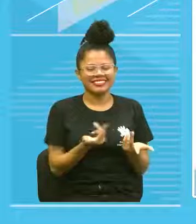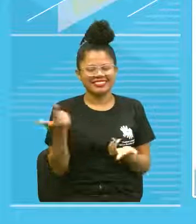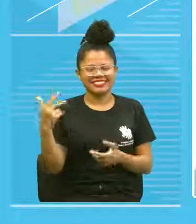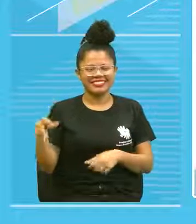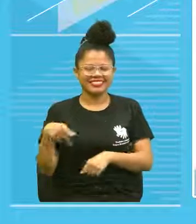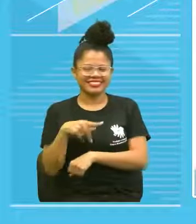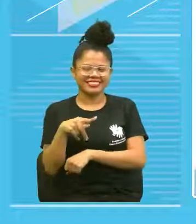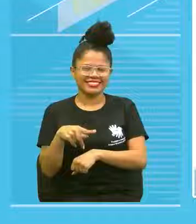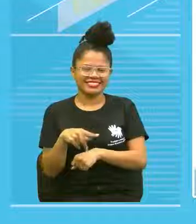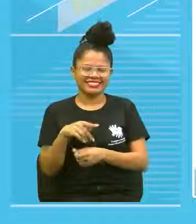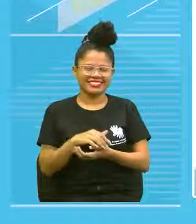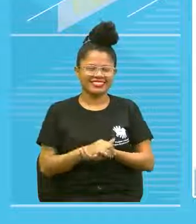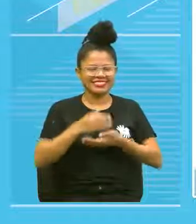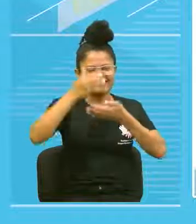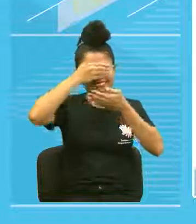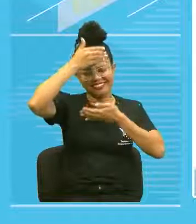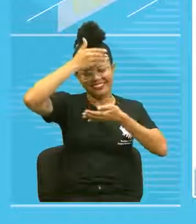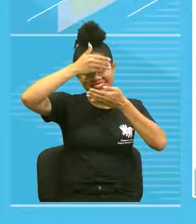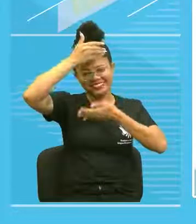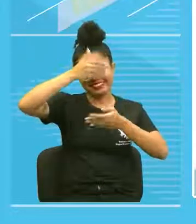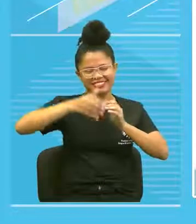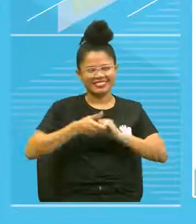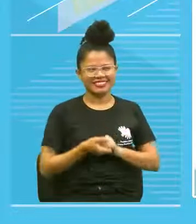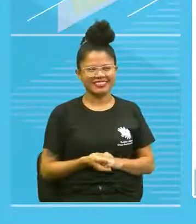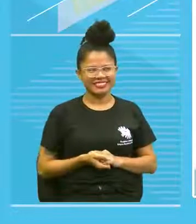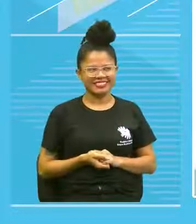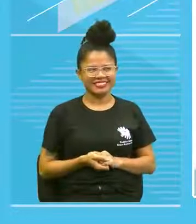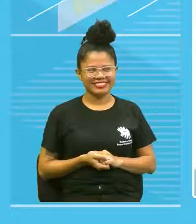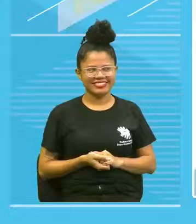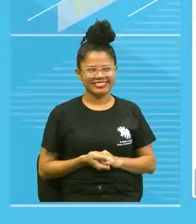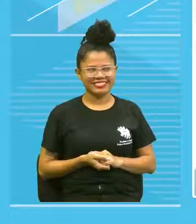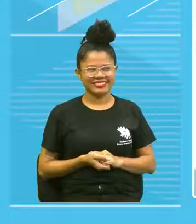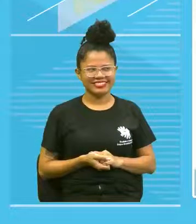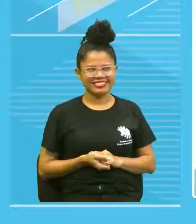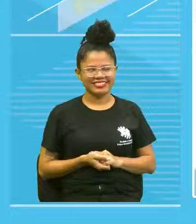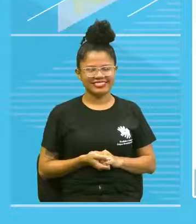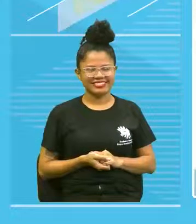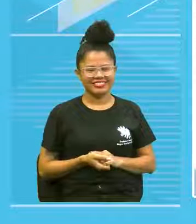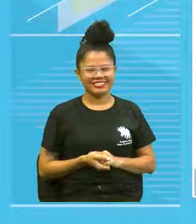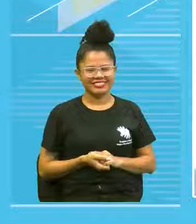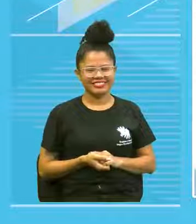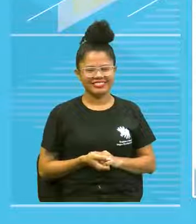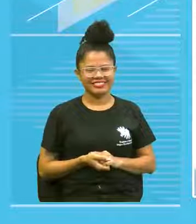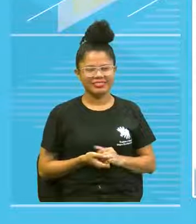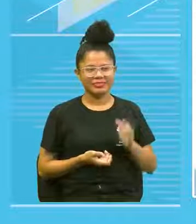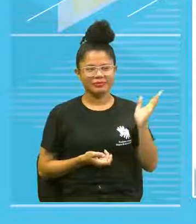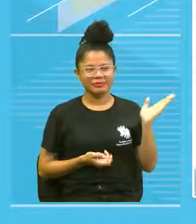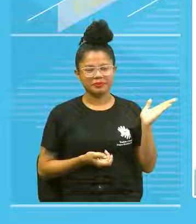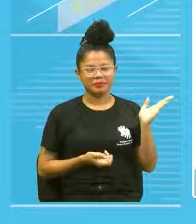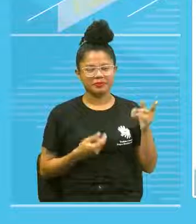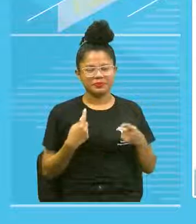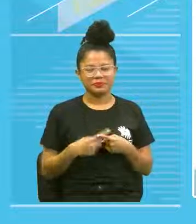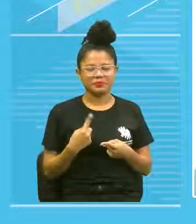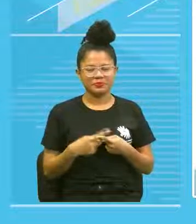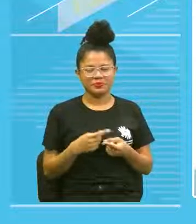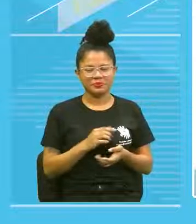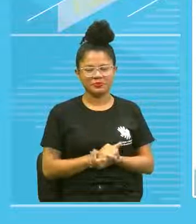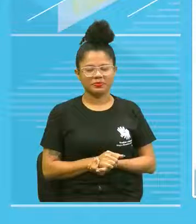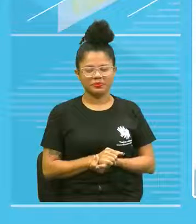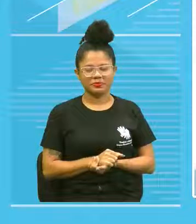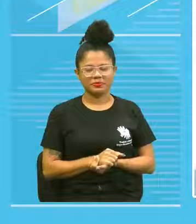lá do Oriente Médio tudo estribada os cara é gente porque o